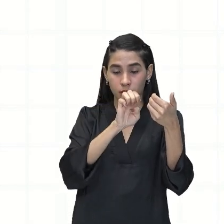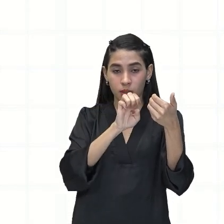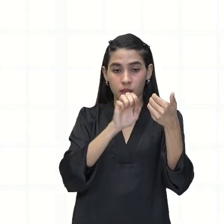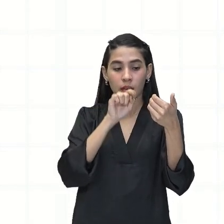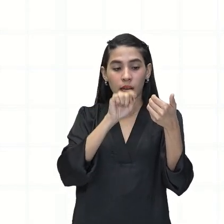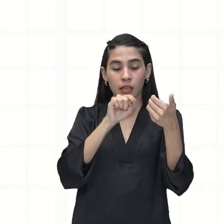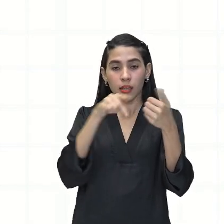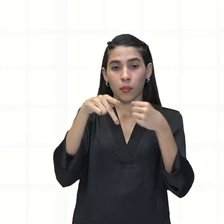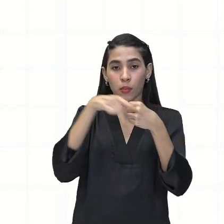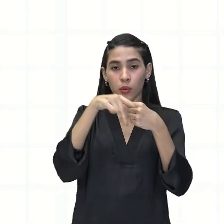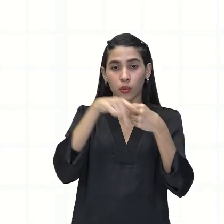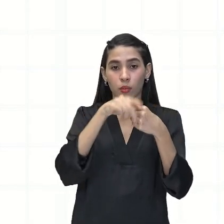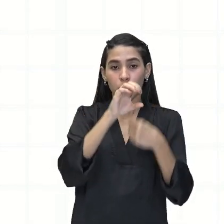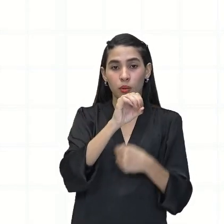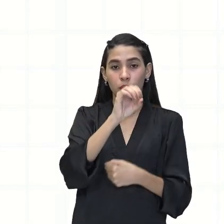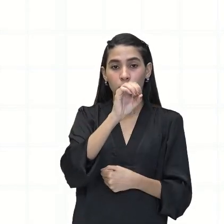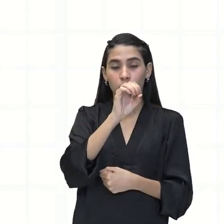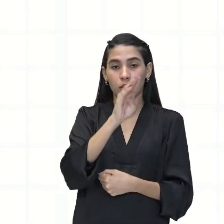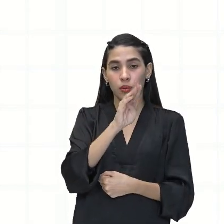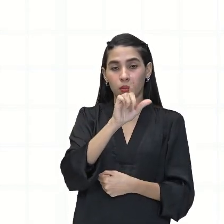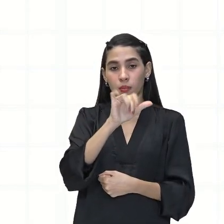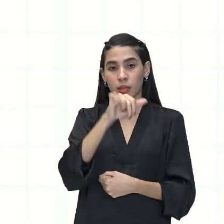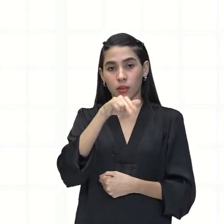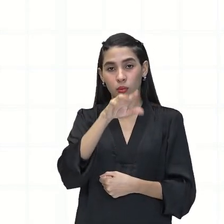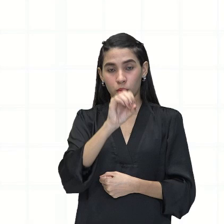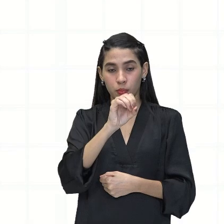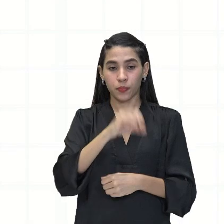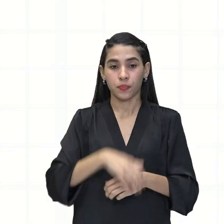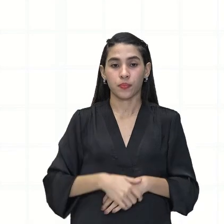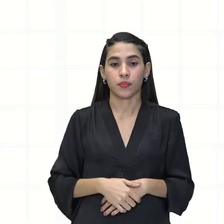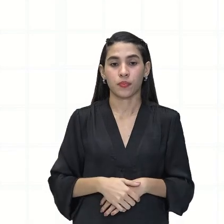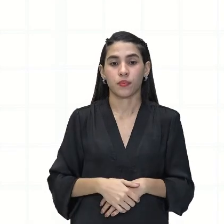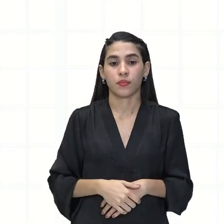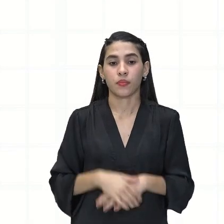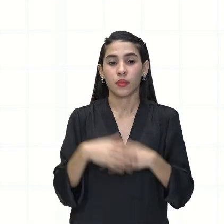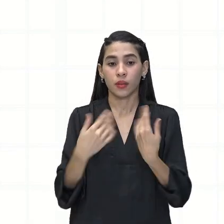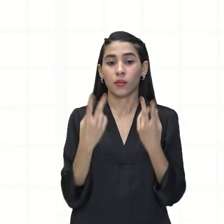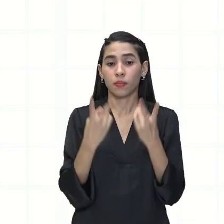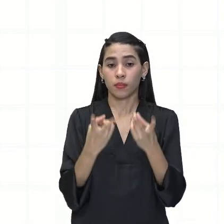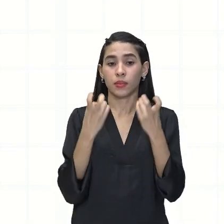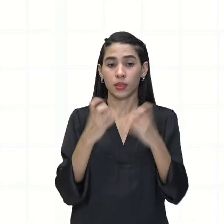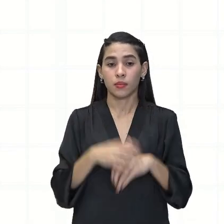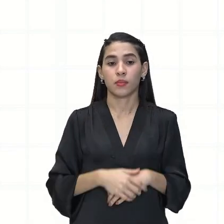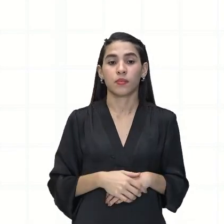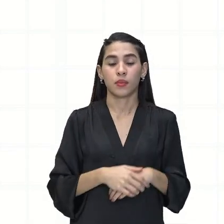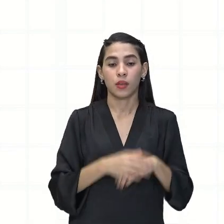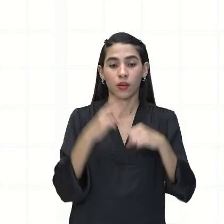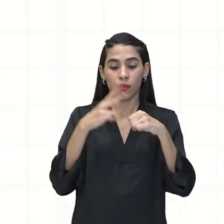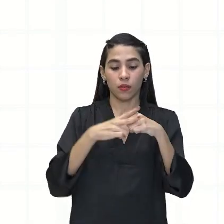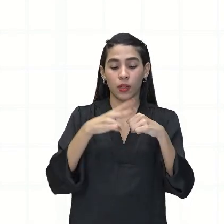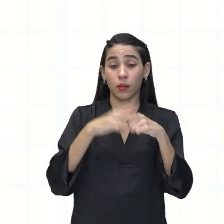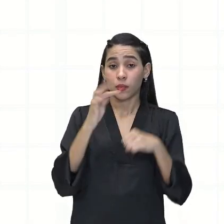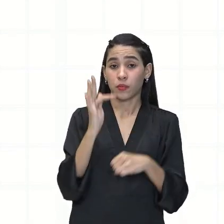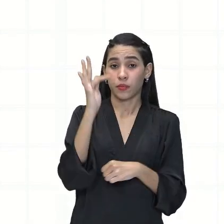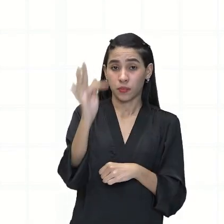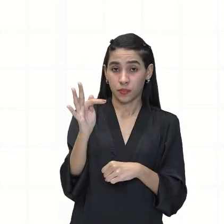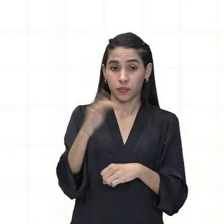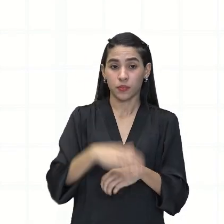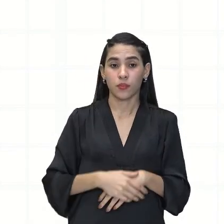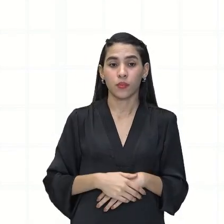pronome oblíquo, tá? Veja que aqui o verbo está no futuro.